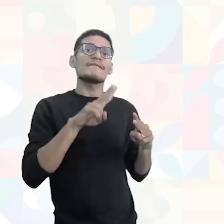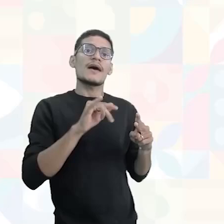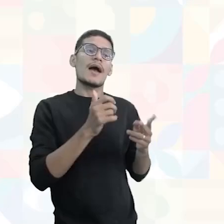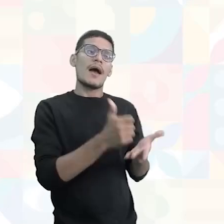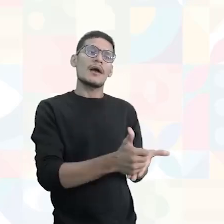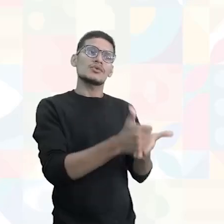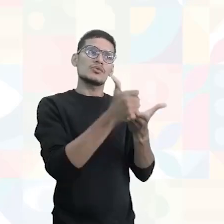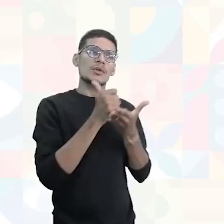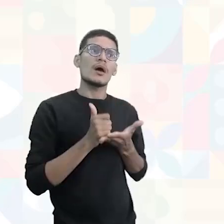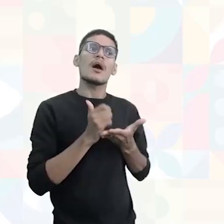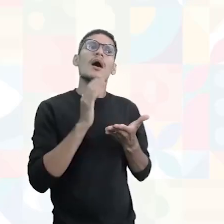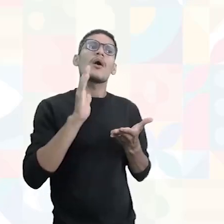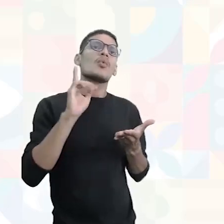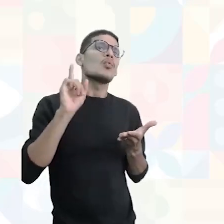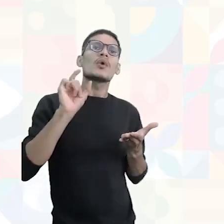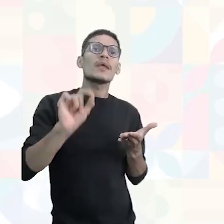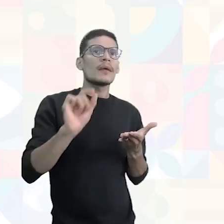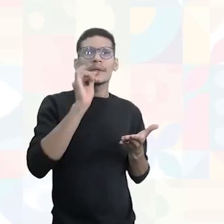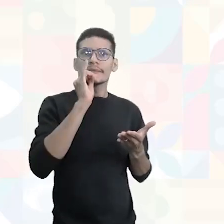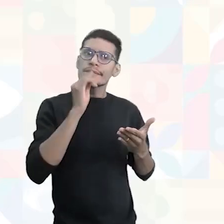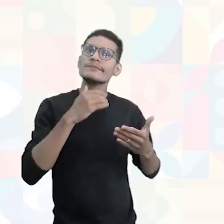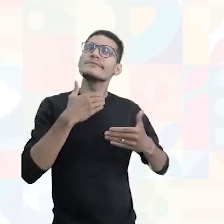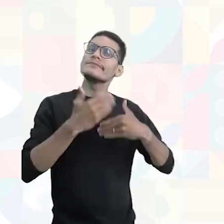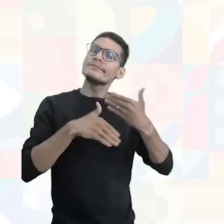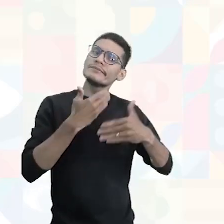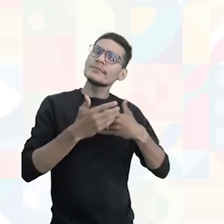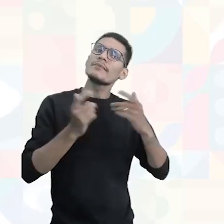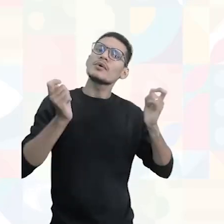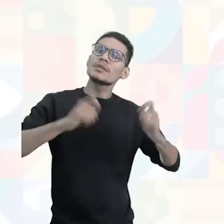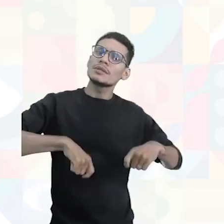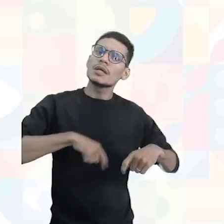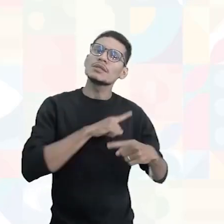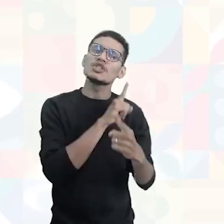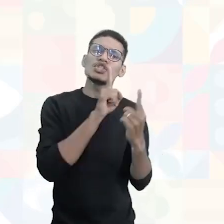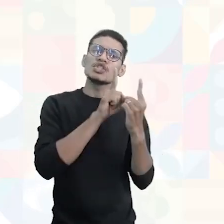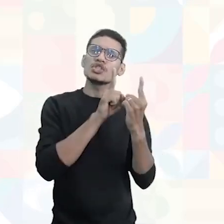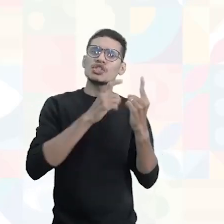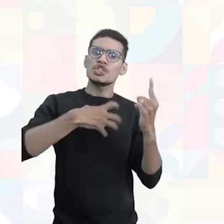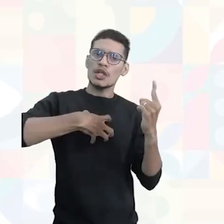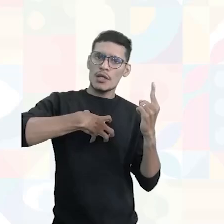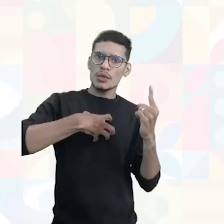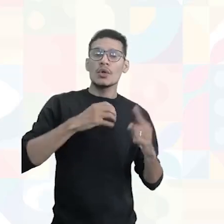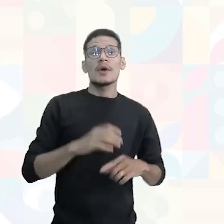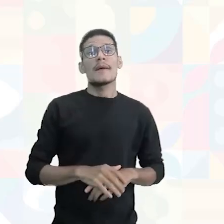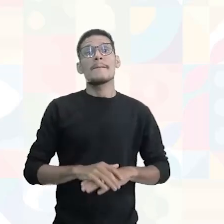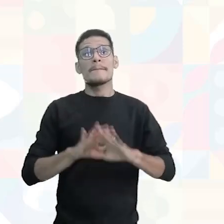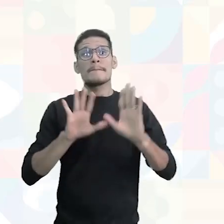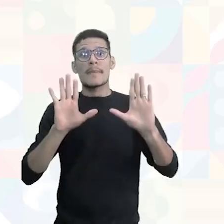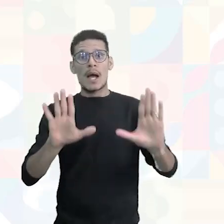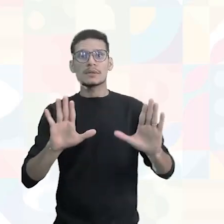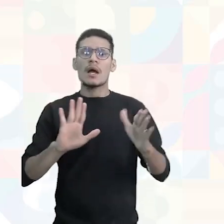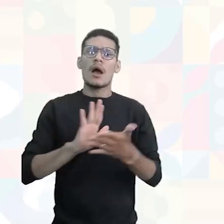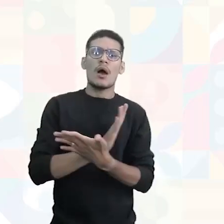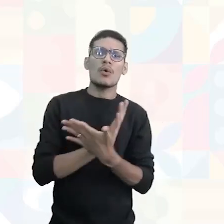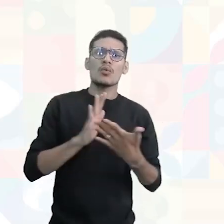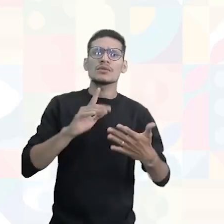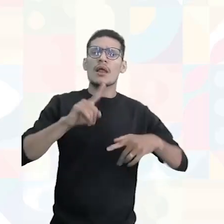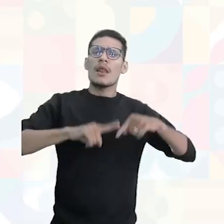a agilizar e a potencializar a forma de atender. Mas alguns